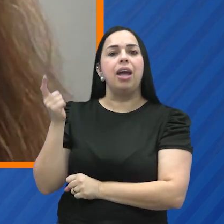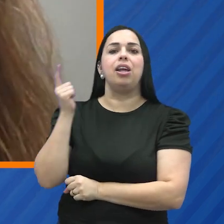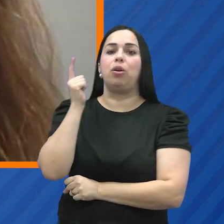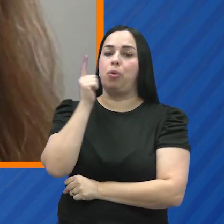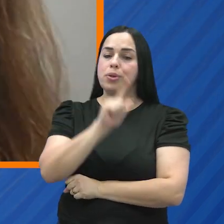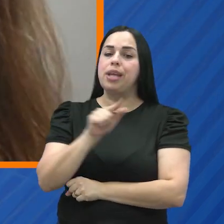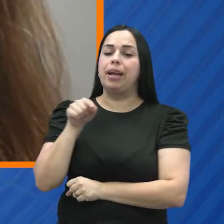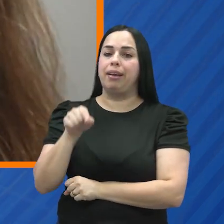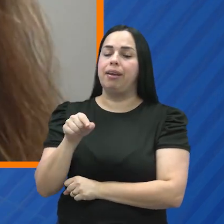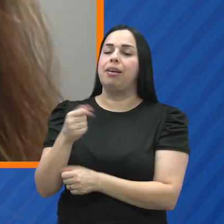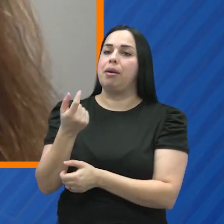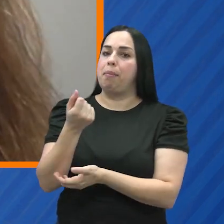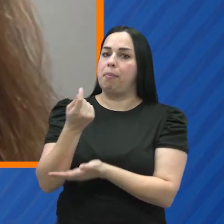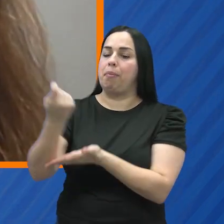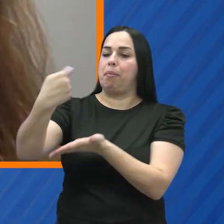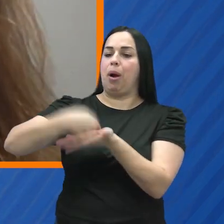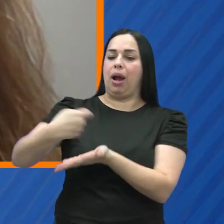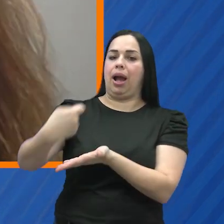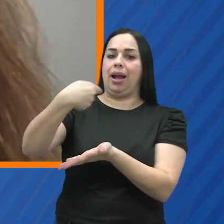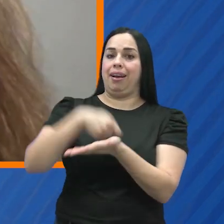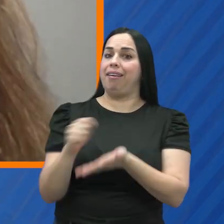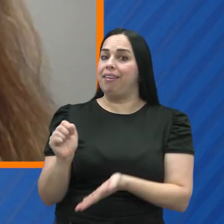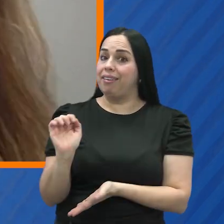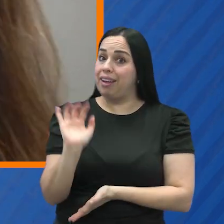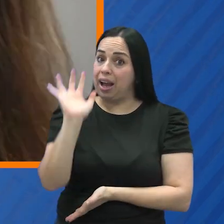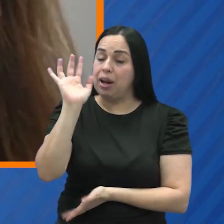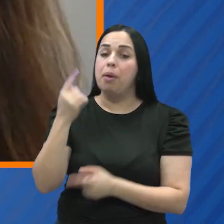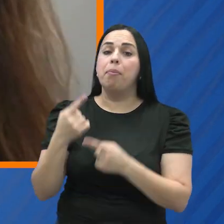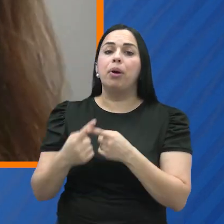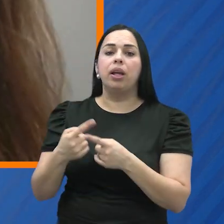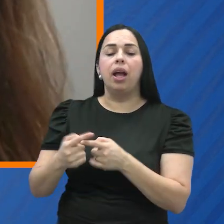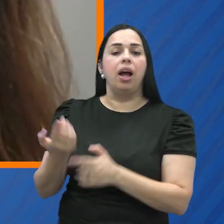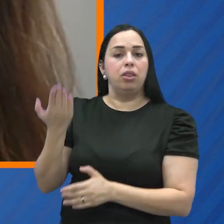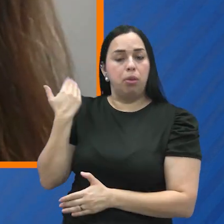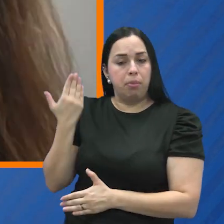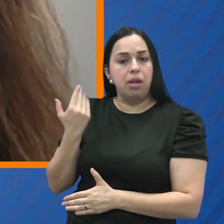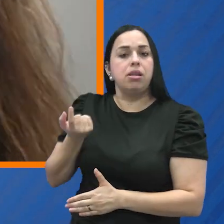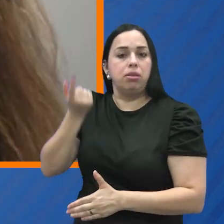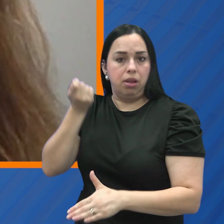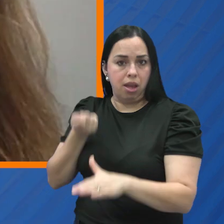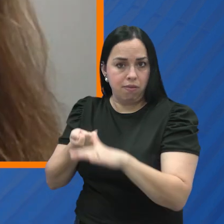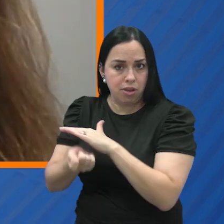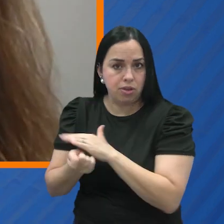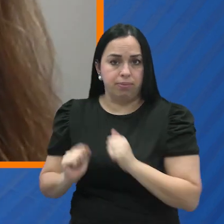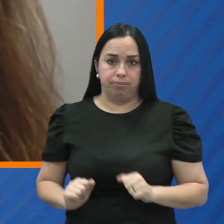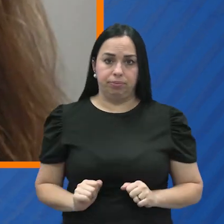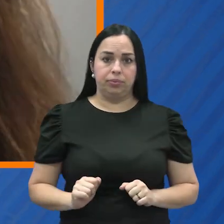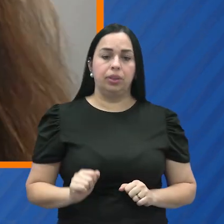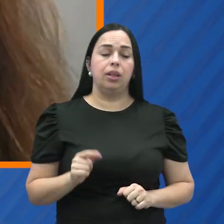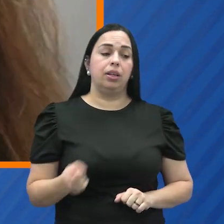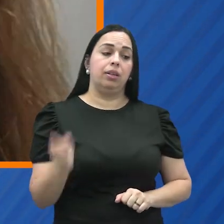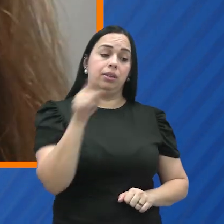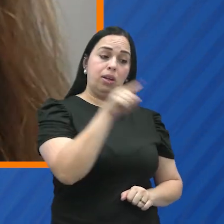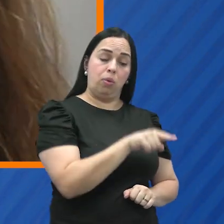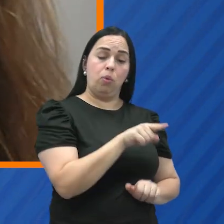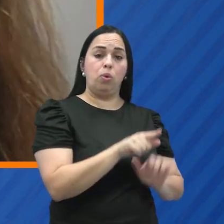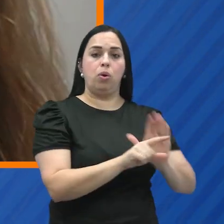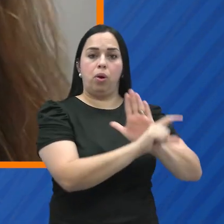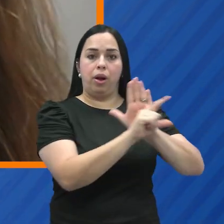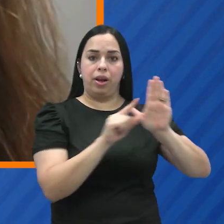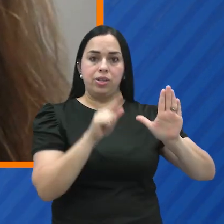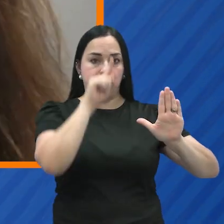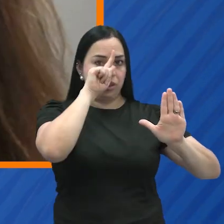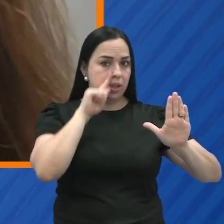empresa consegue cobrar mais caro por esses medicamentos para recuperar esses investimentos dela durante esses 20 anos. Quando o genérico